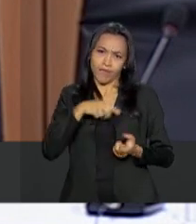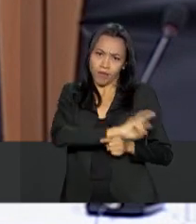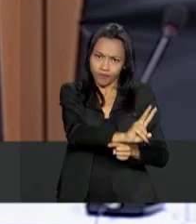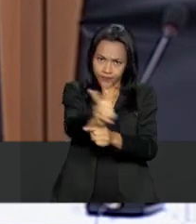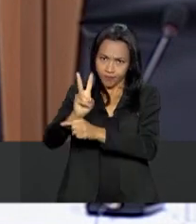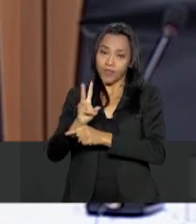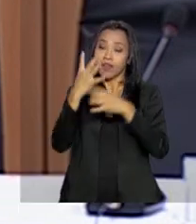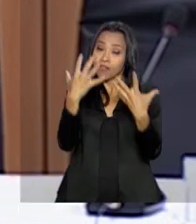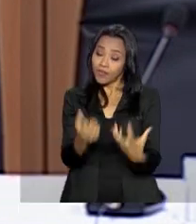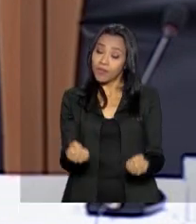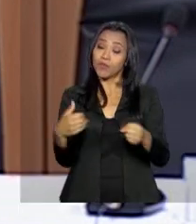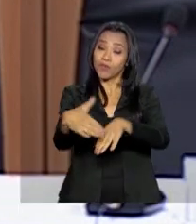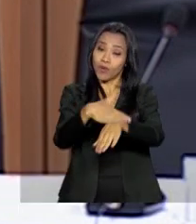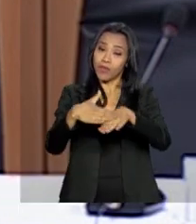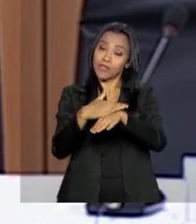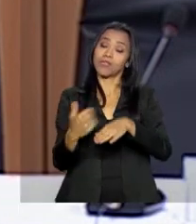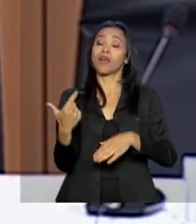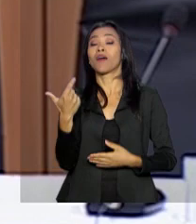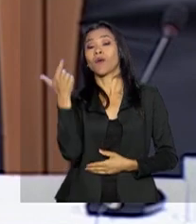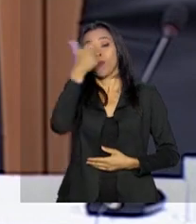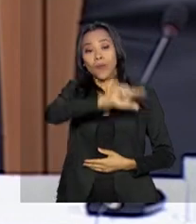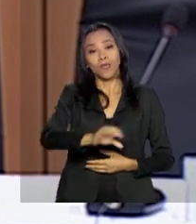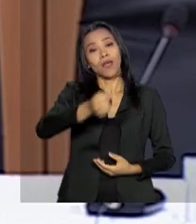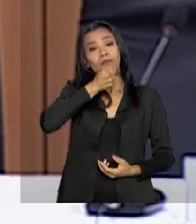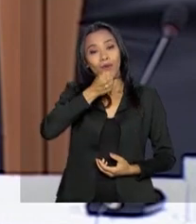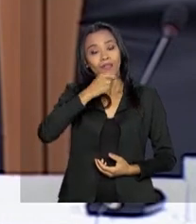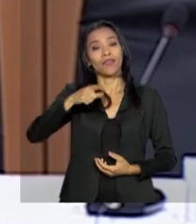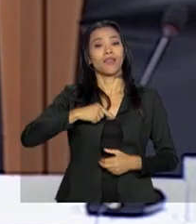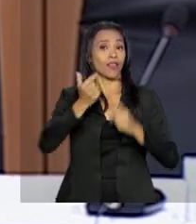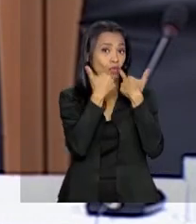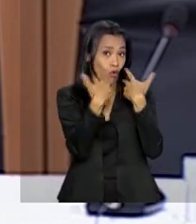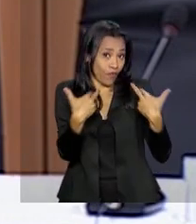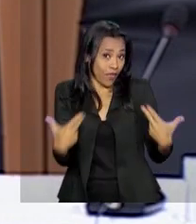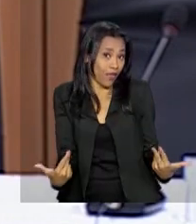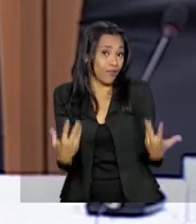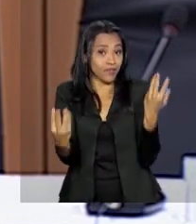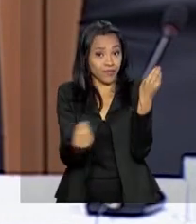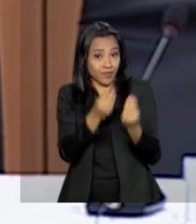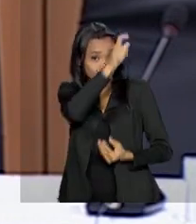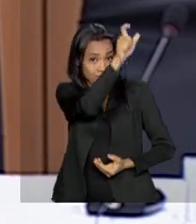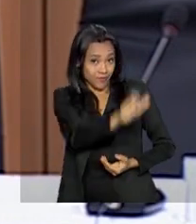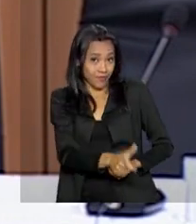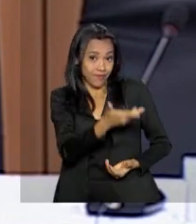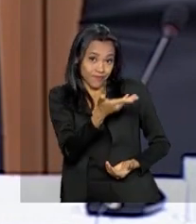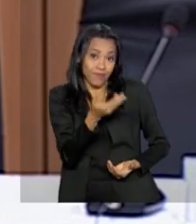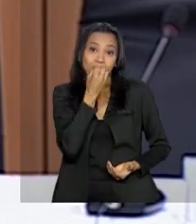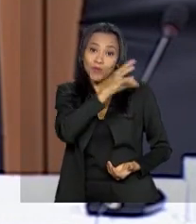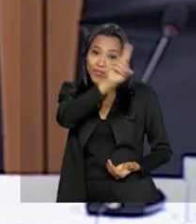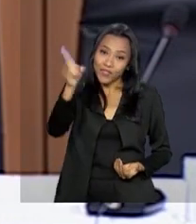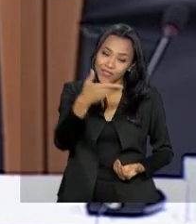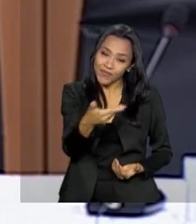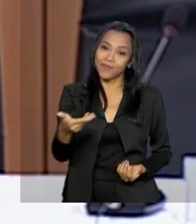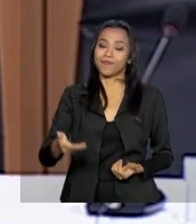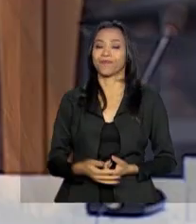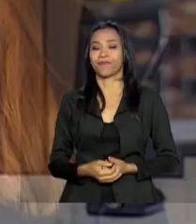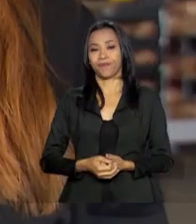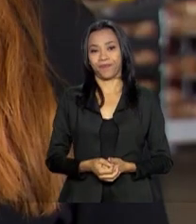com a repórter Cleide Lopes, que tem informações, novidades sobre as apostas da loteria. Bom dia, Cleide.